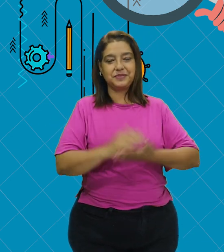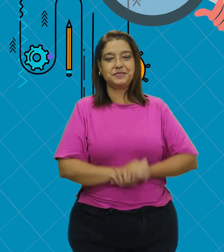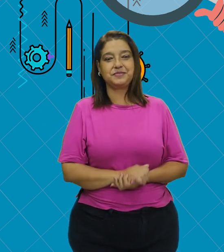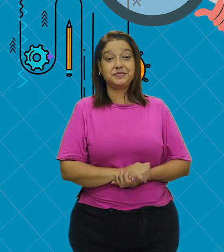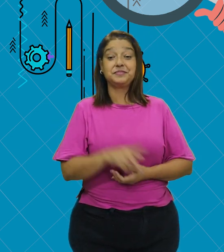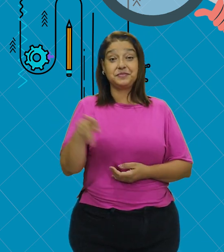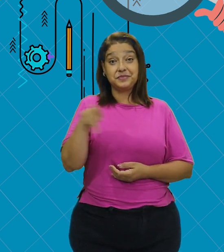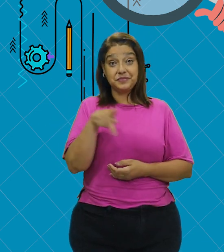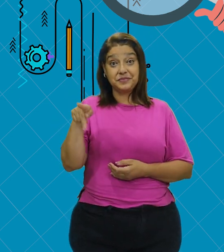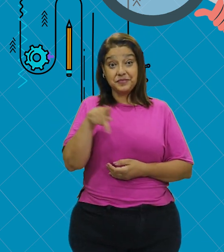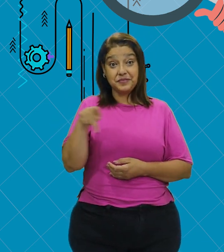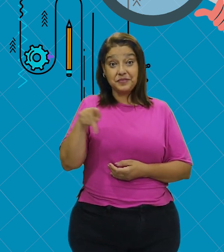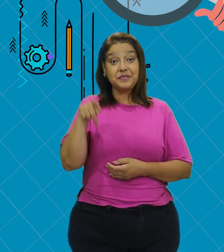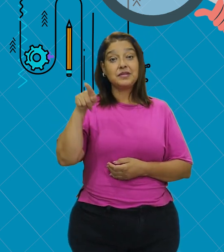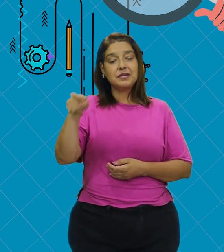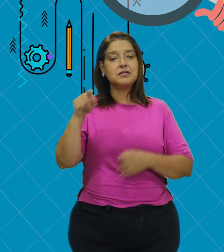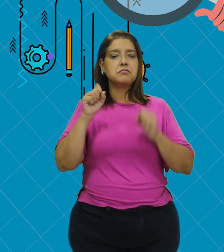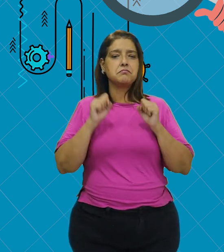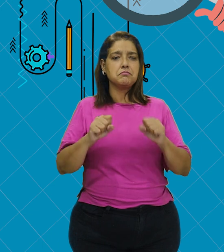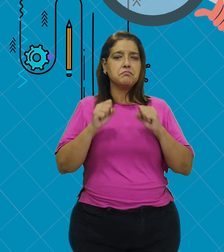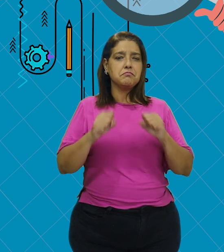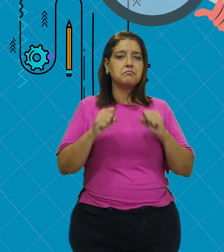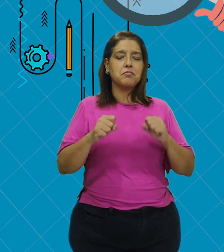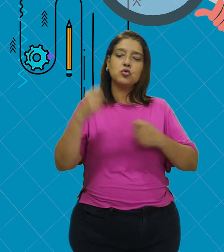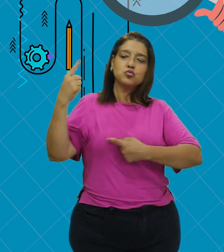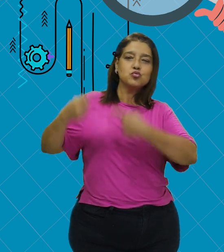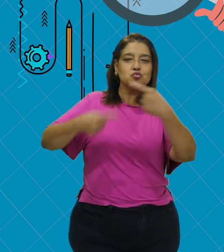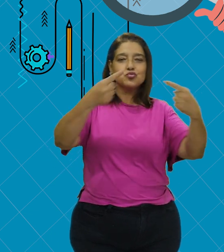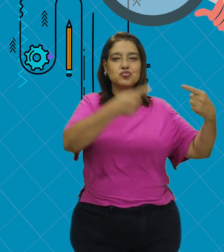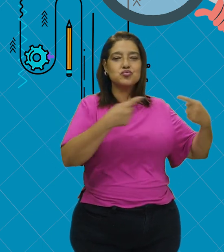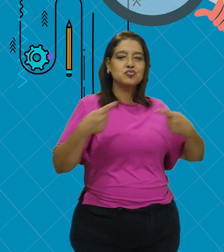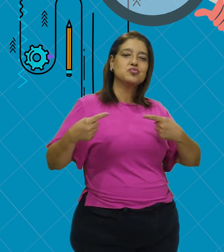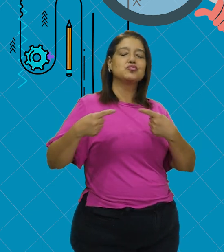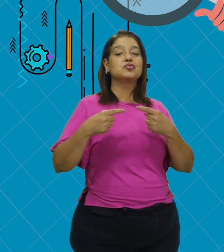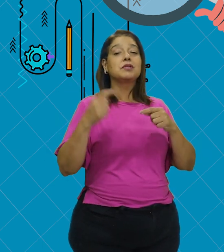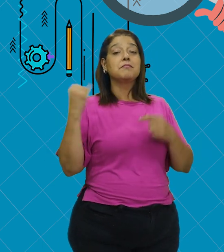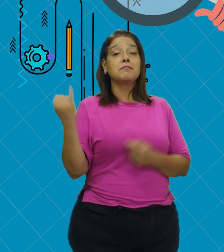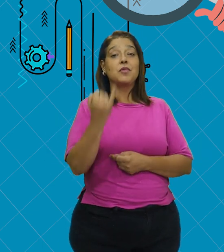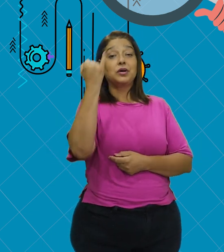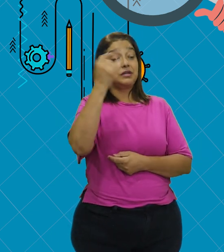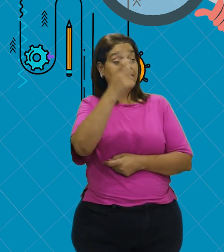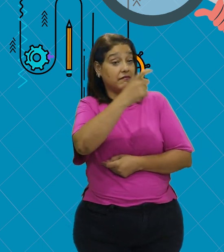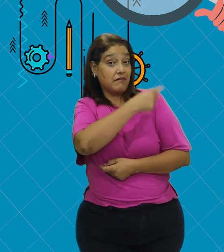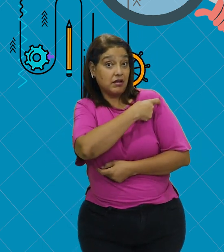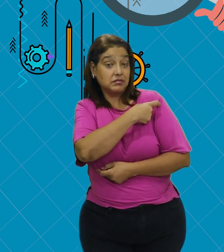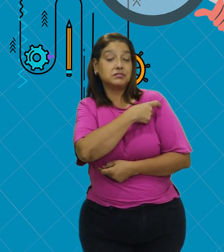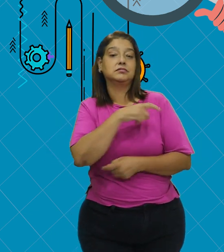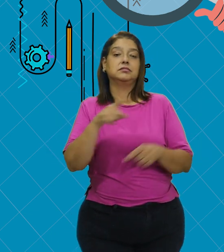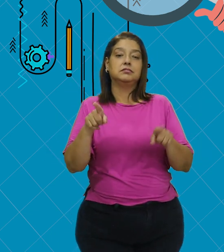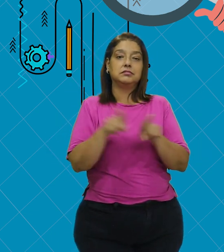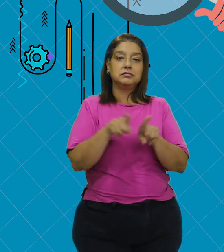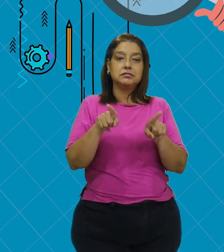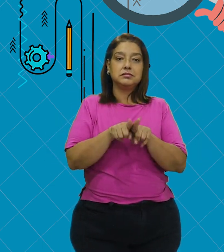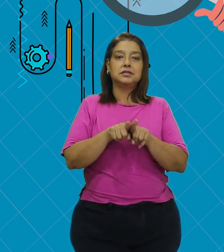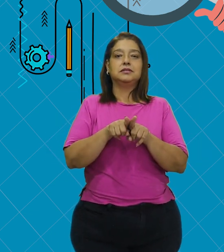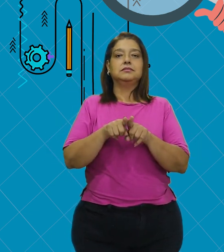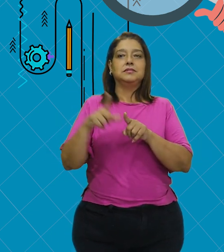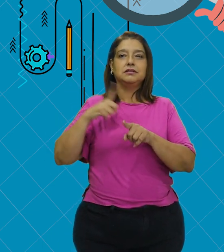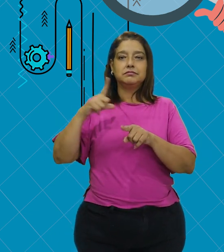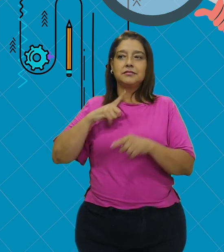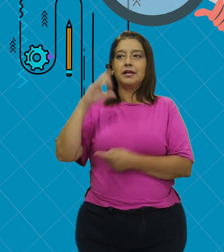estudo, o professor desenvolverá uma discussão em sala sobre a importância das vacinas e o